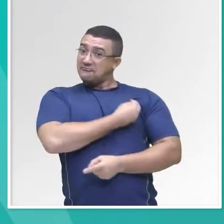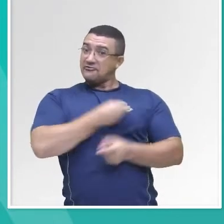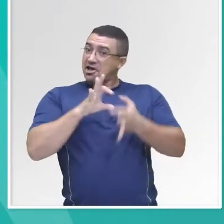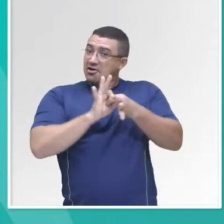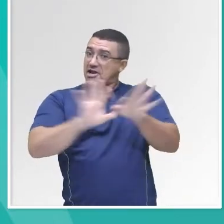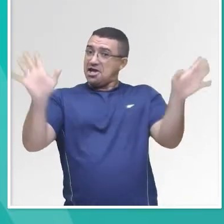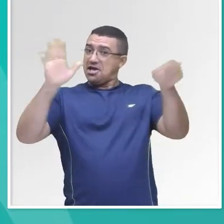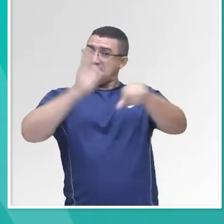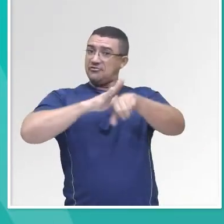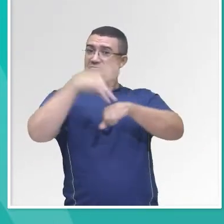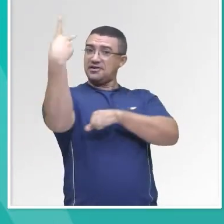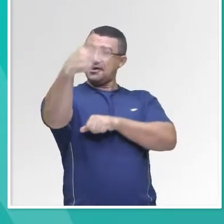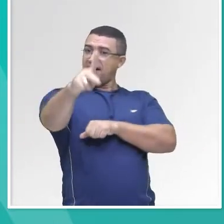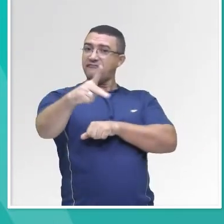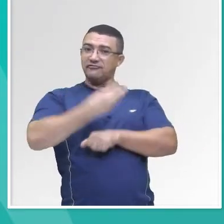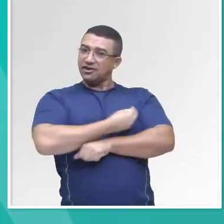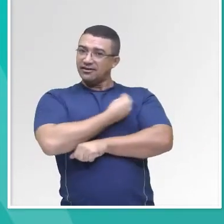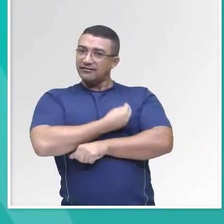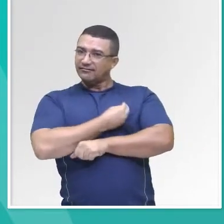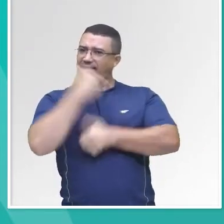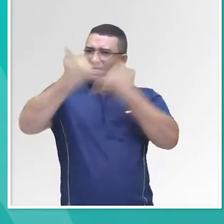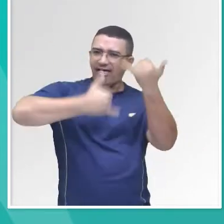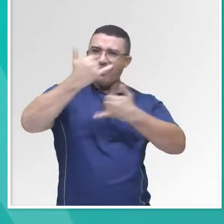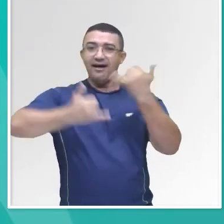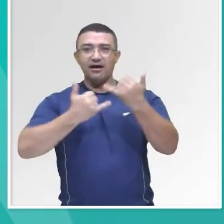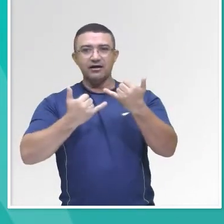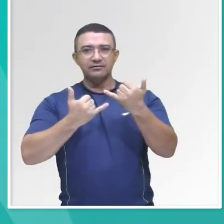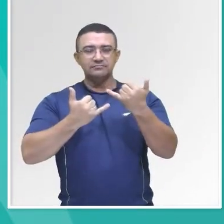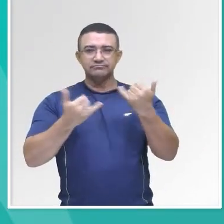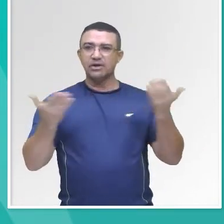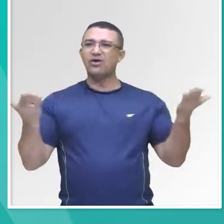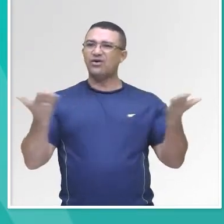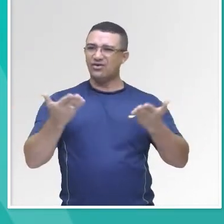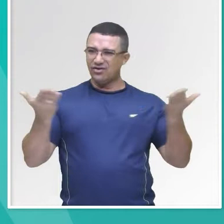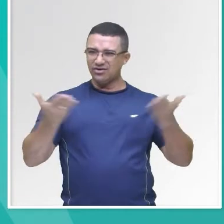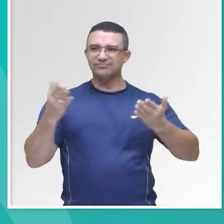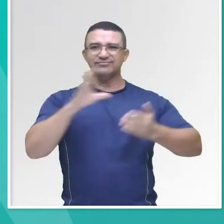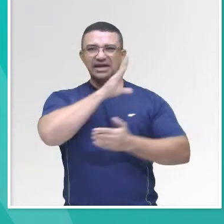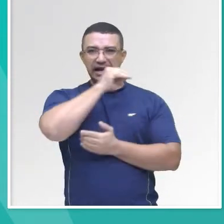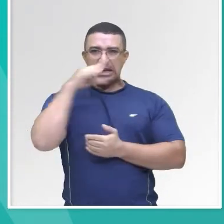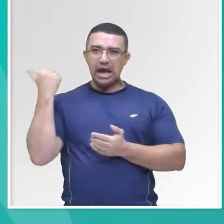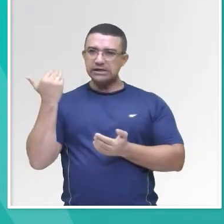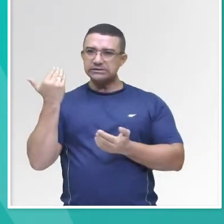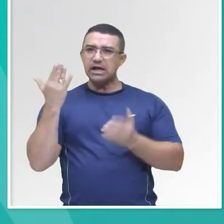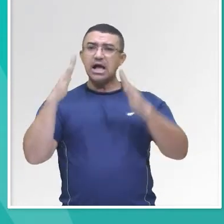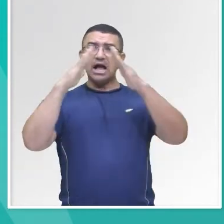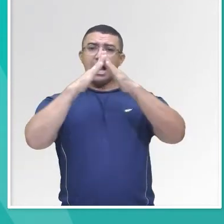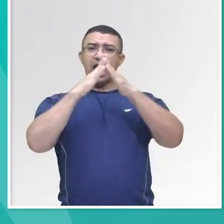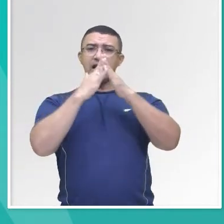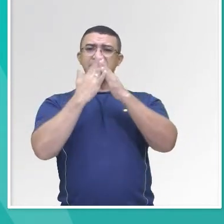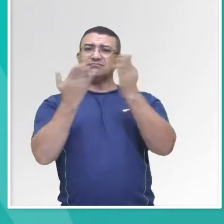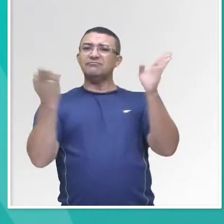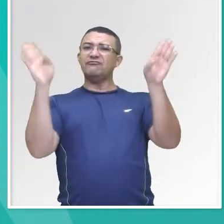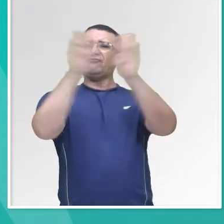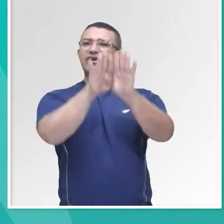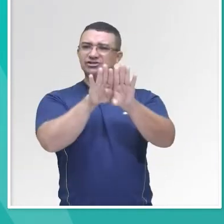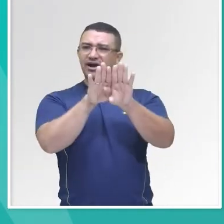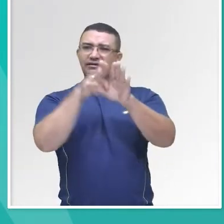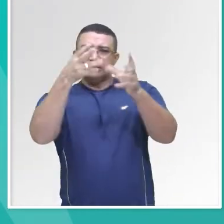sua fase. Ao contrário de hoje, as crianças vivem trancadas em casa,